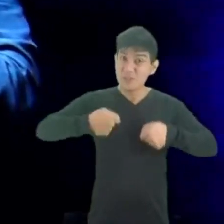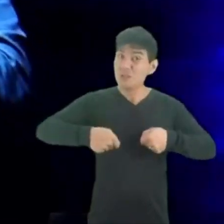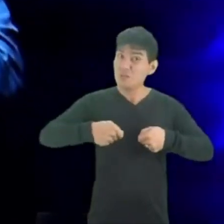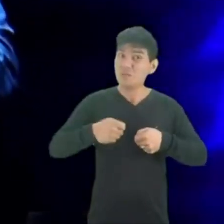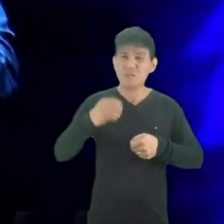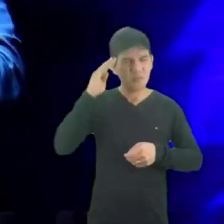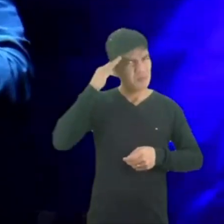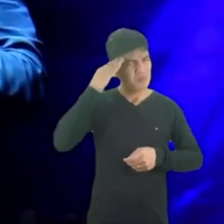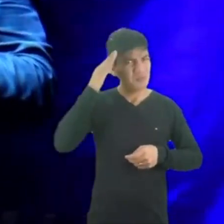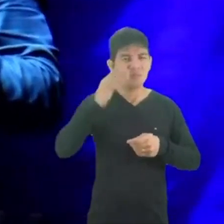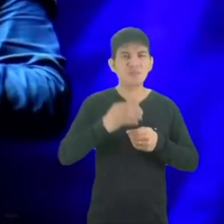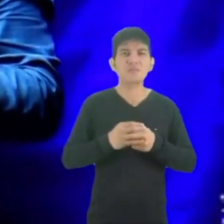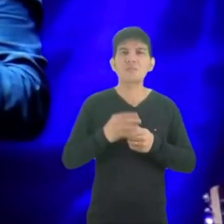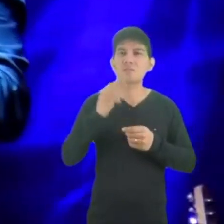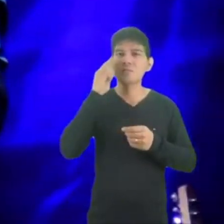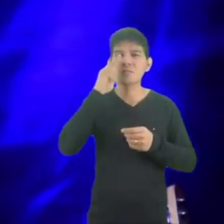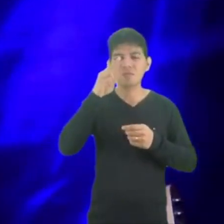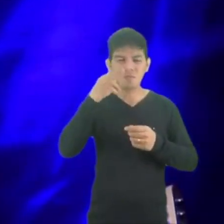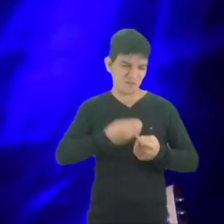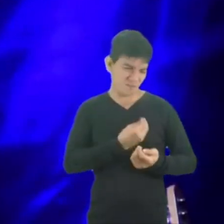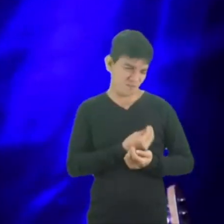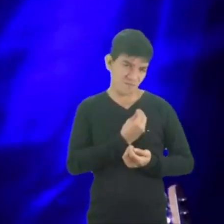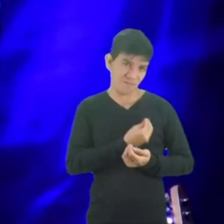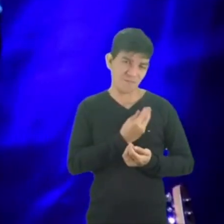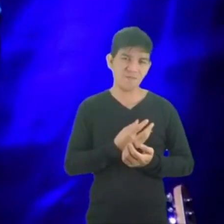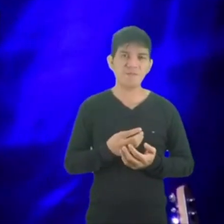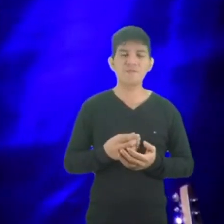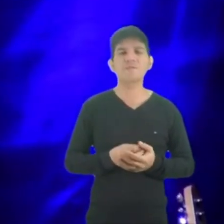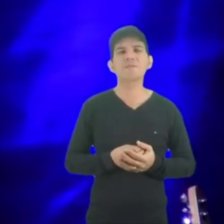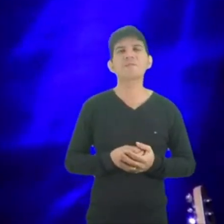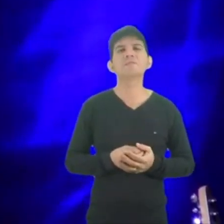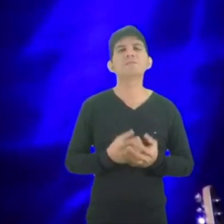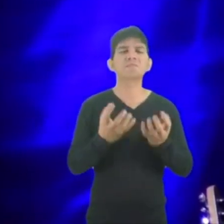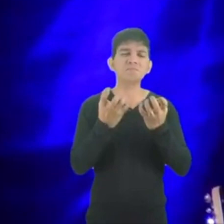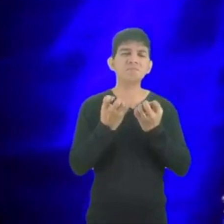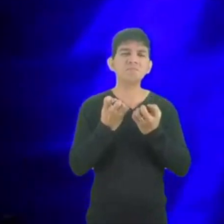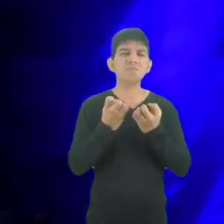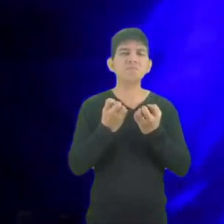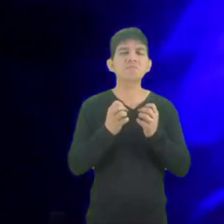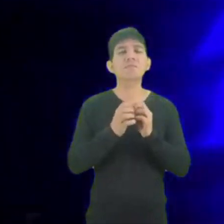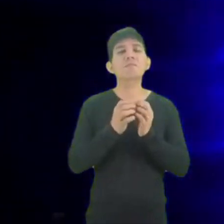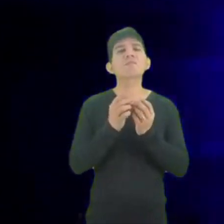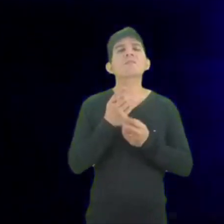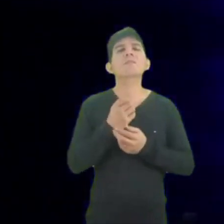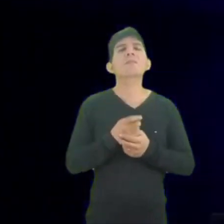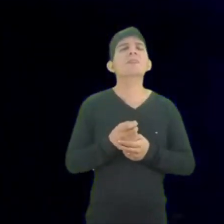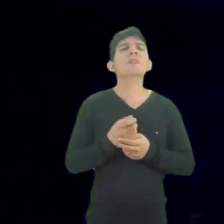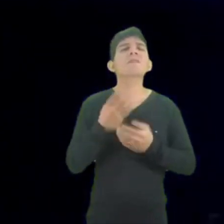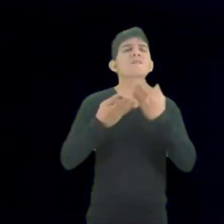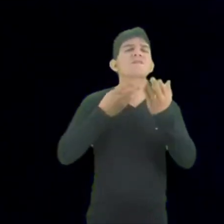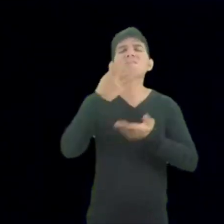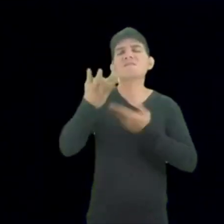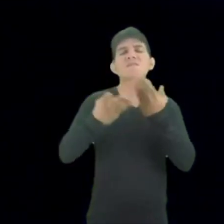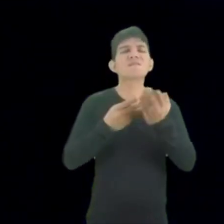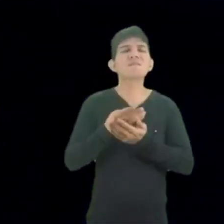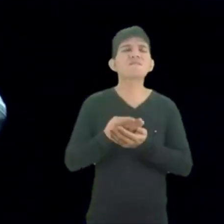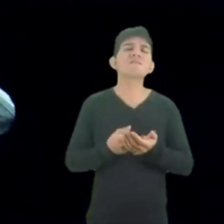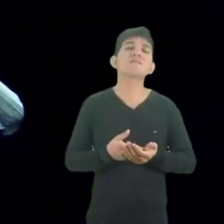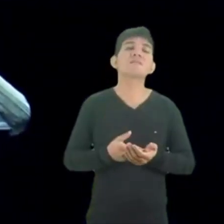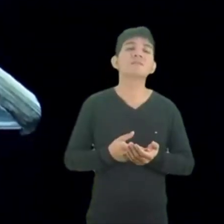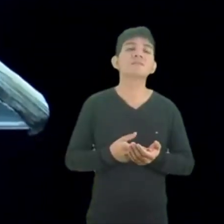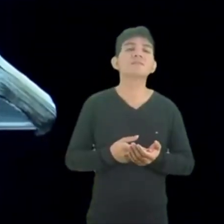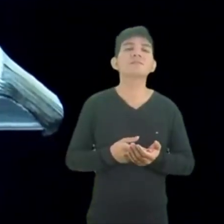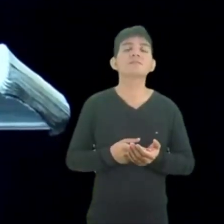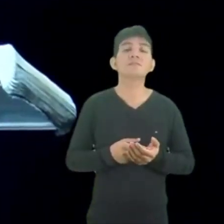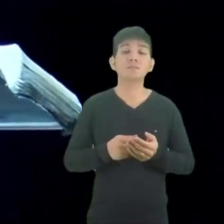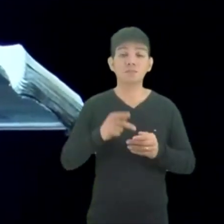como nós vemos a vida. E eu quero compartilhar com vocês um desses relatos de